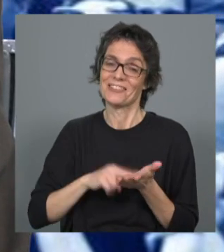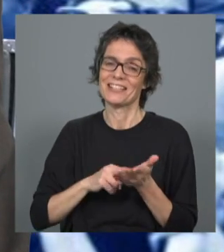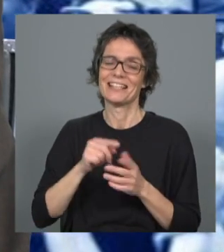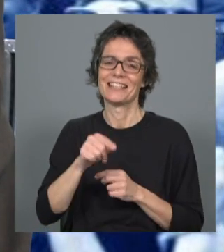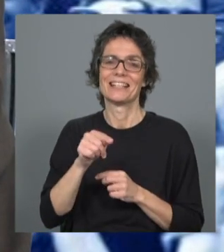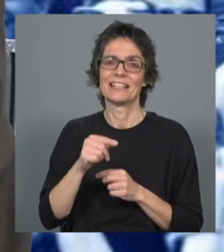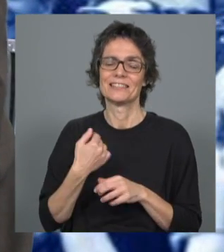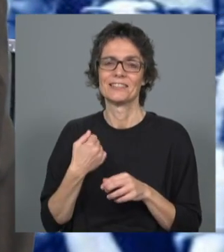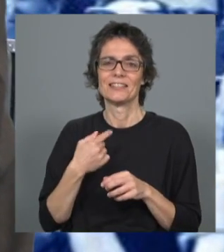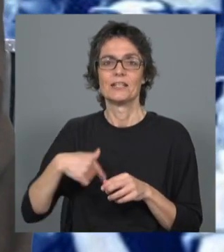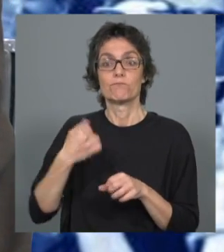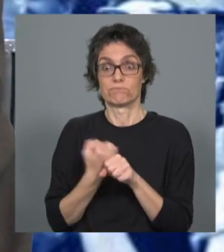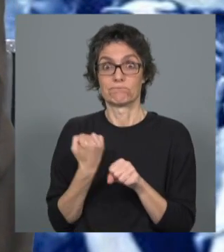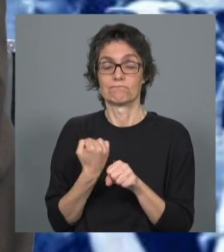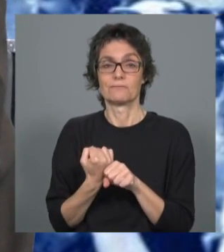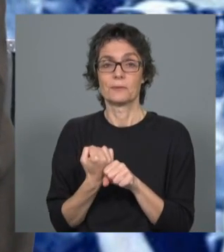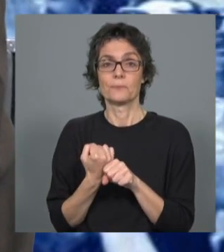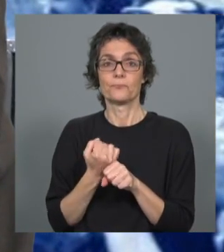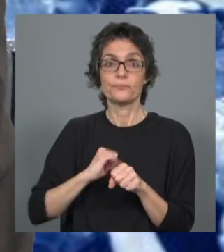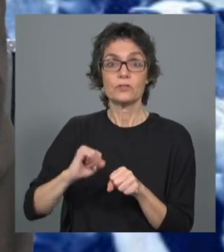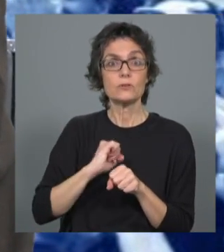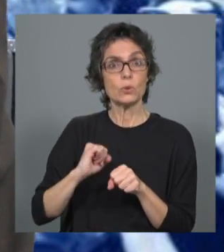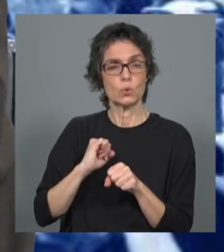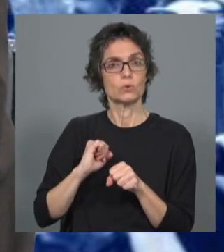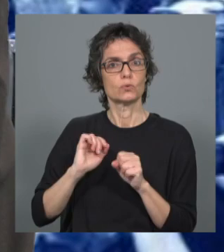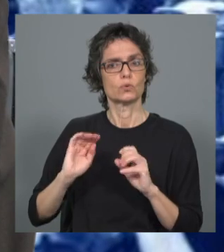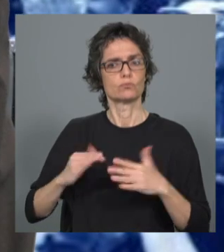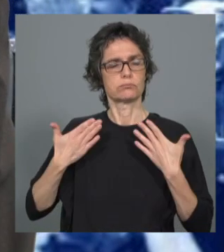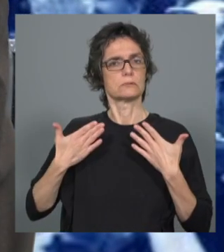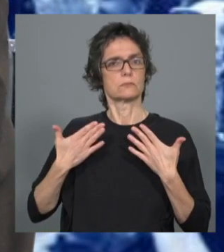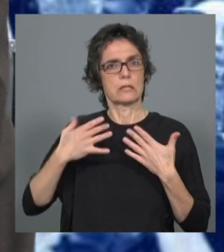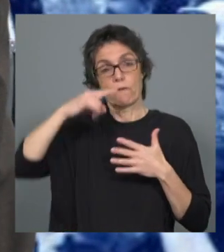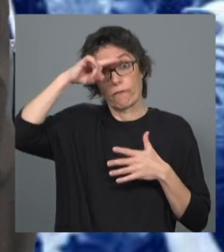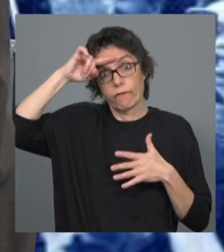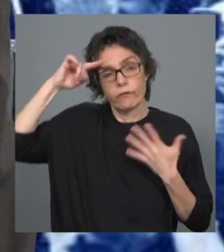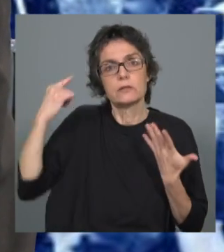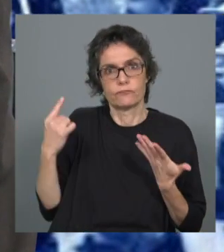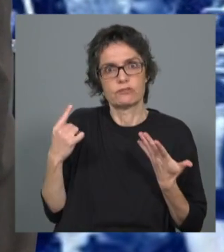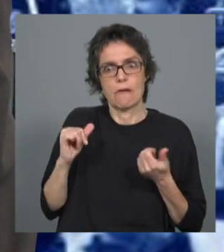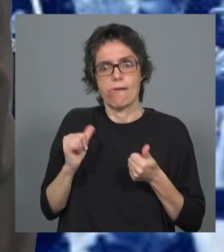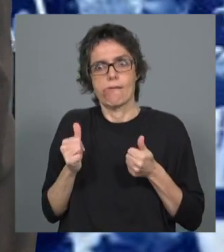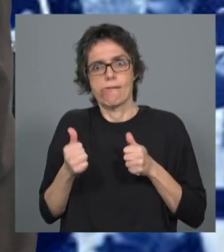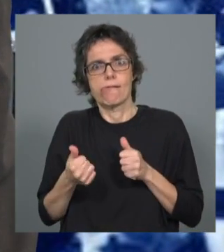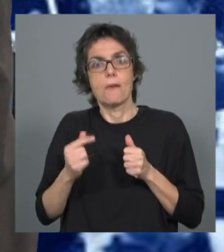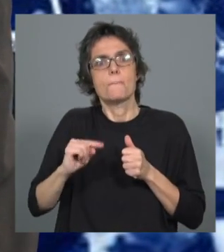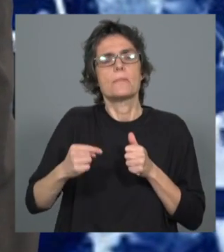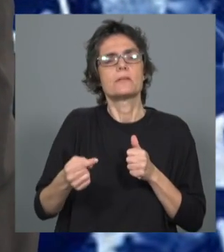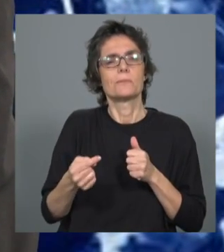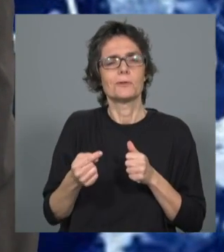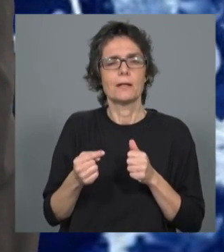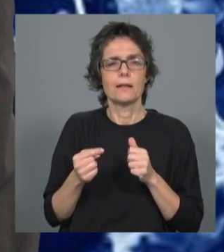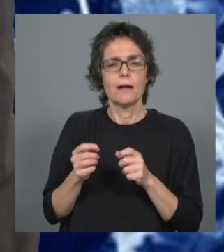trabalho que no início teve as suas dificuldades, as suas limitações, mas que depois fomos começando a